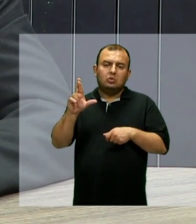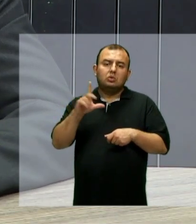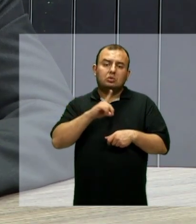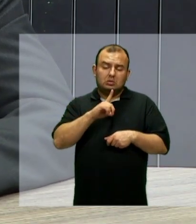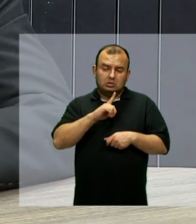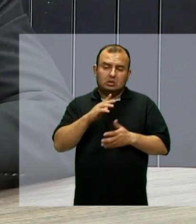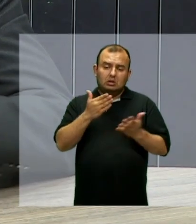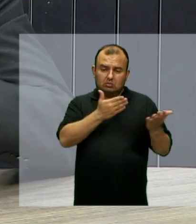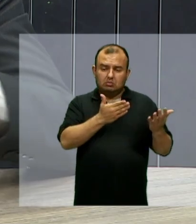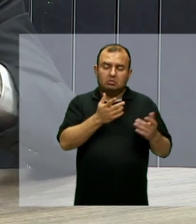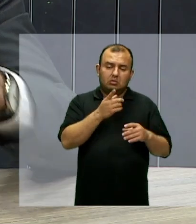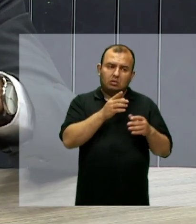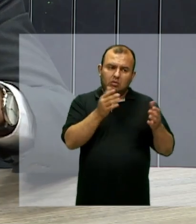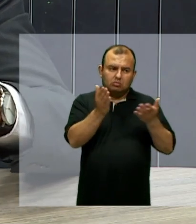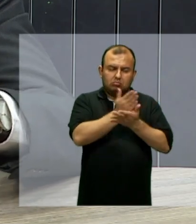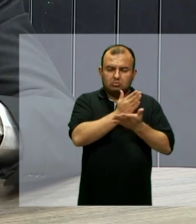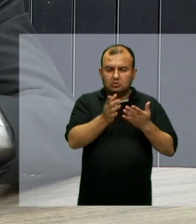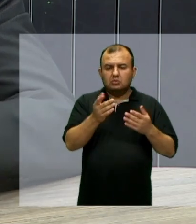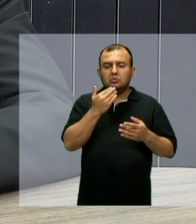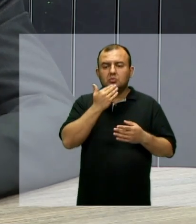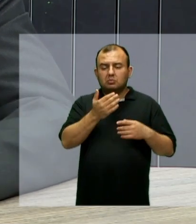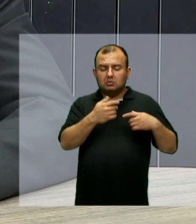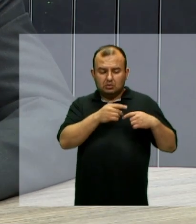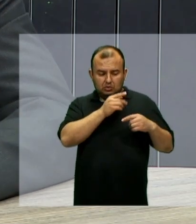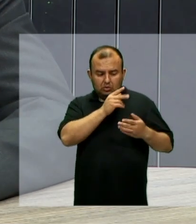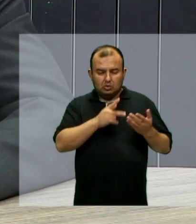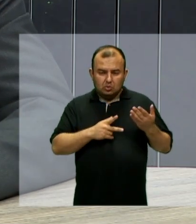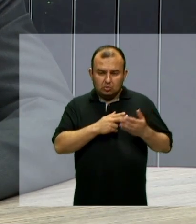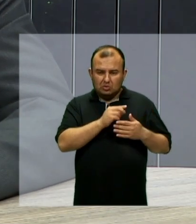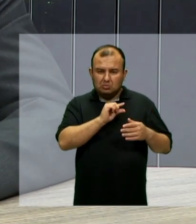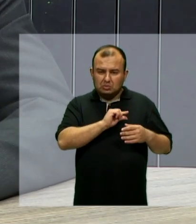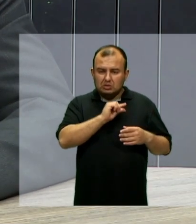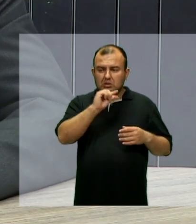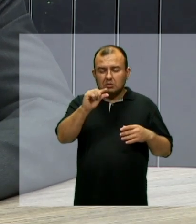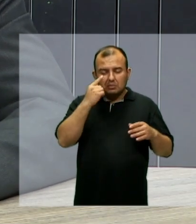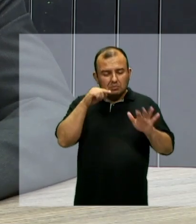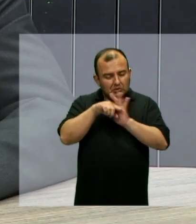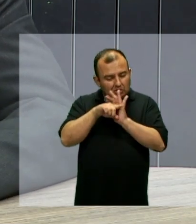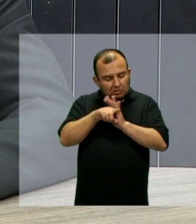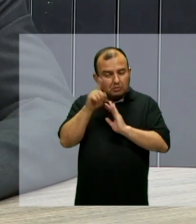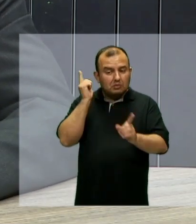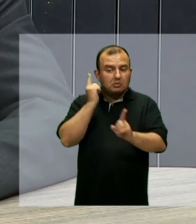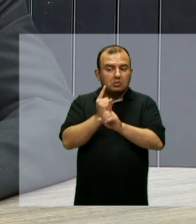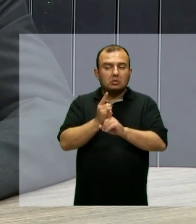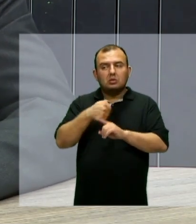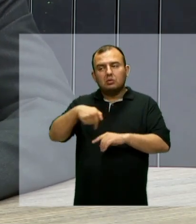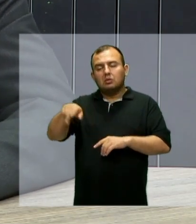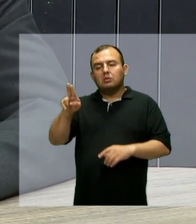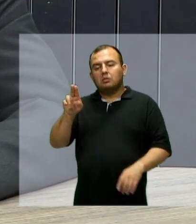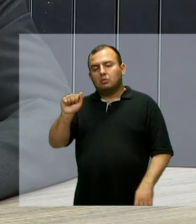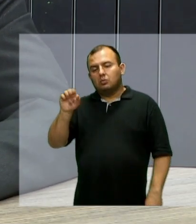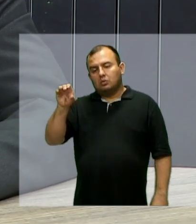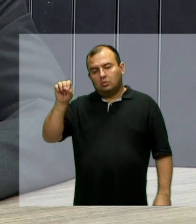parte. E aí elas vão proceder a uma biópsia e tendo essa biópsia positiva, elas são encaminhadas ao NACOM.